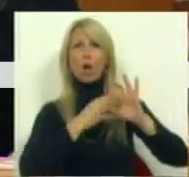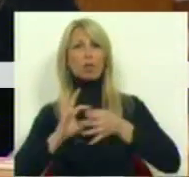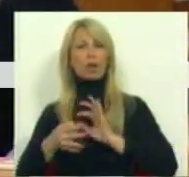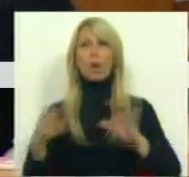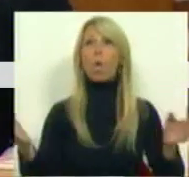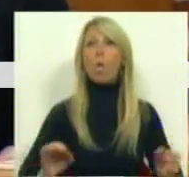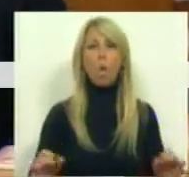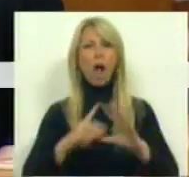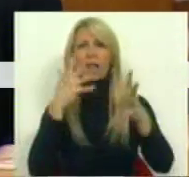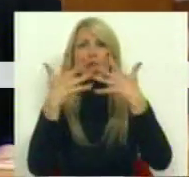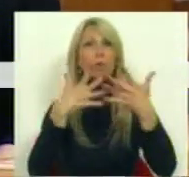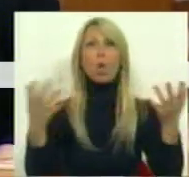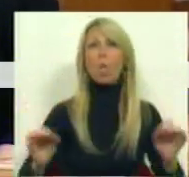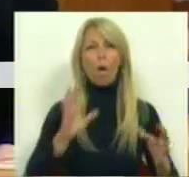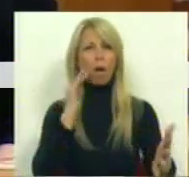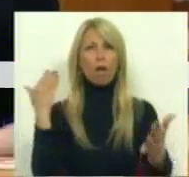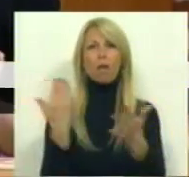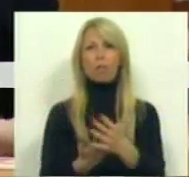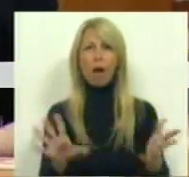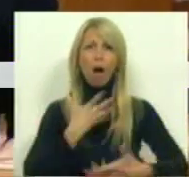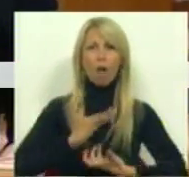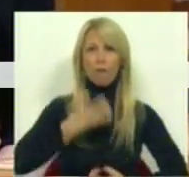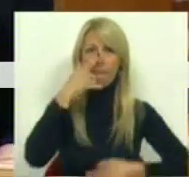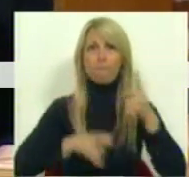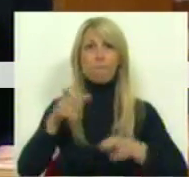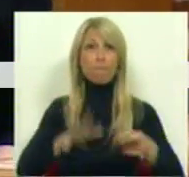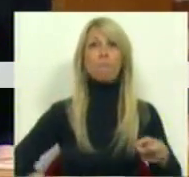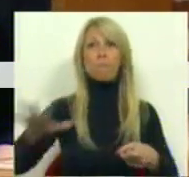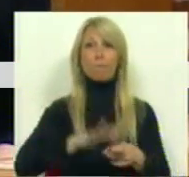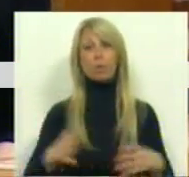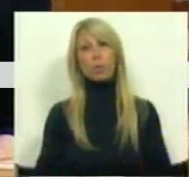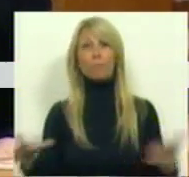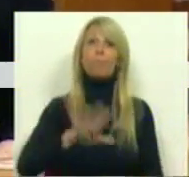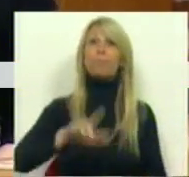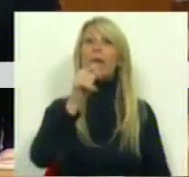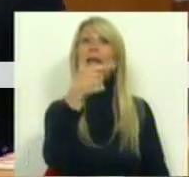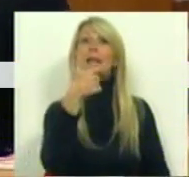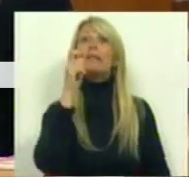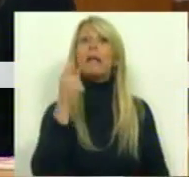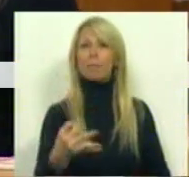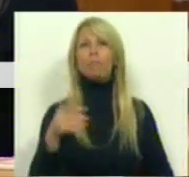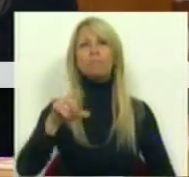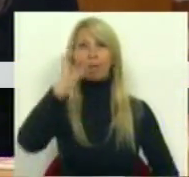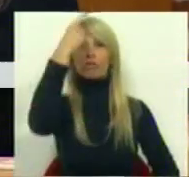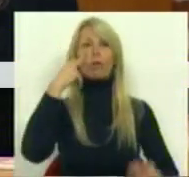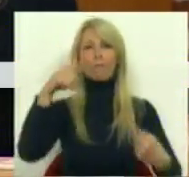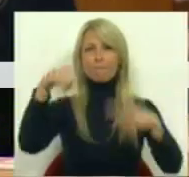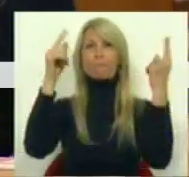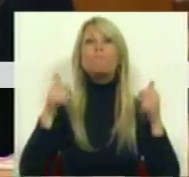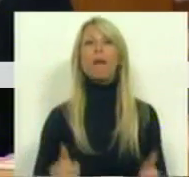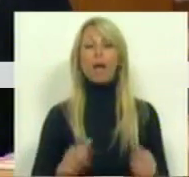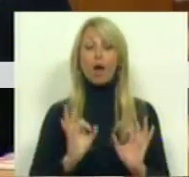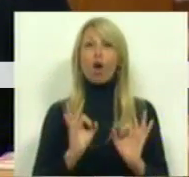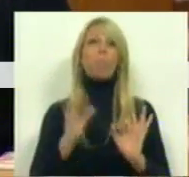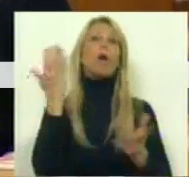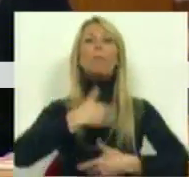um insulto à inteligência dos cidadãos. No caso da TAP, a história é também bem ilustrativa. No próprio dia em